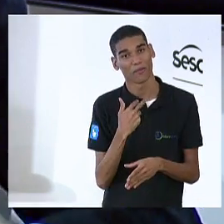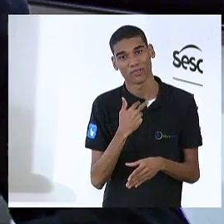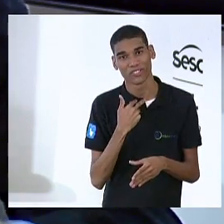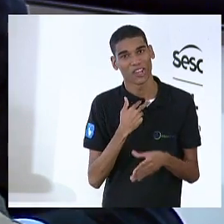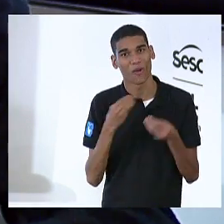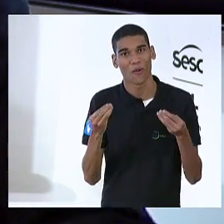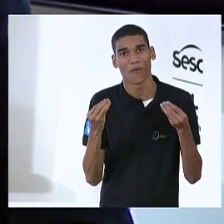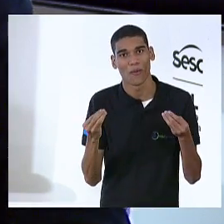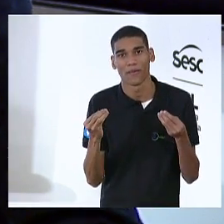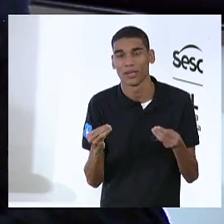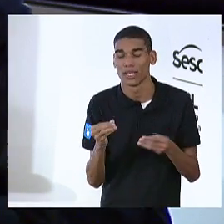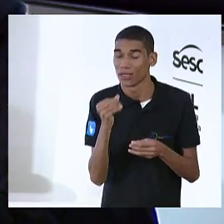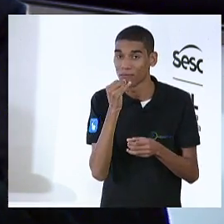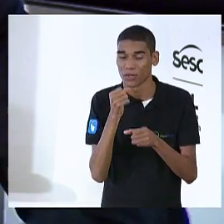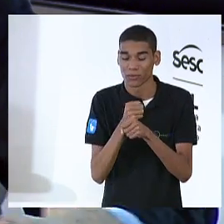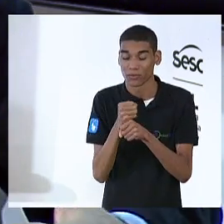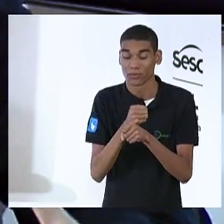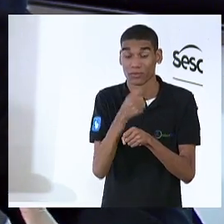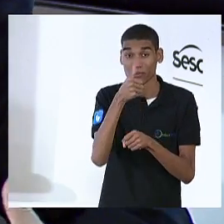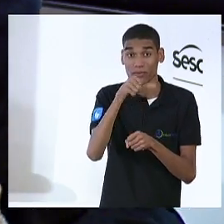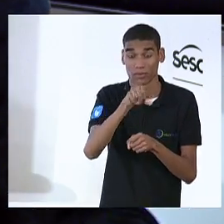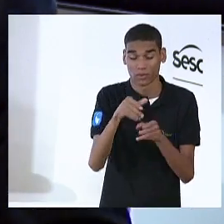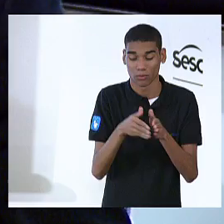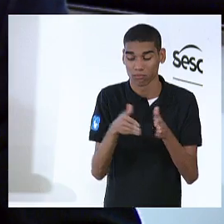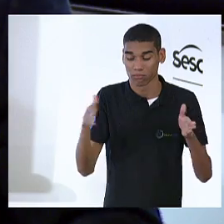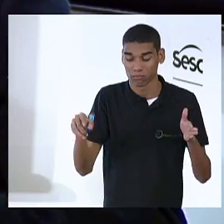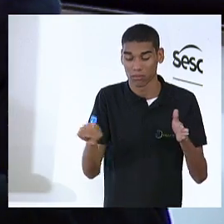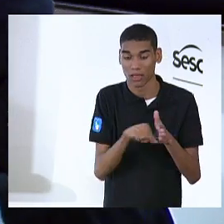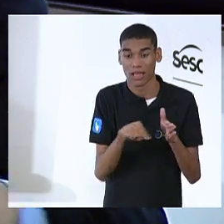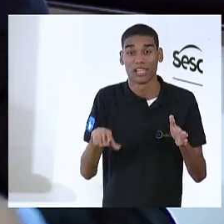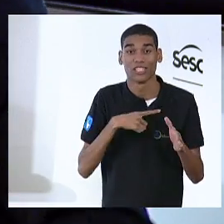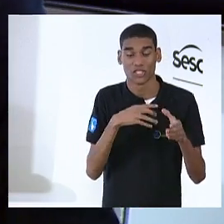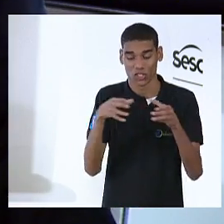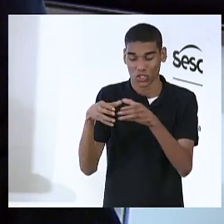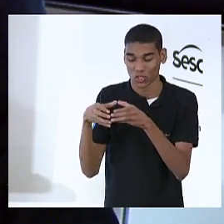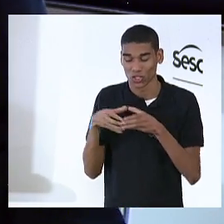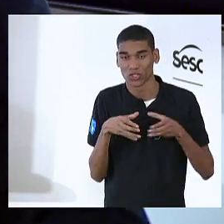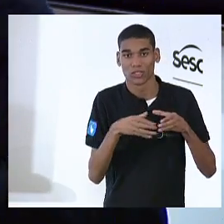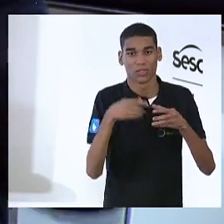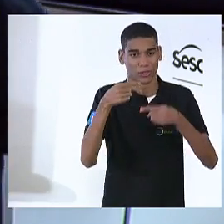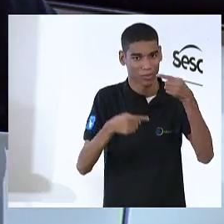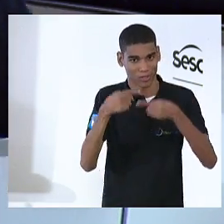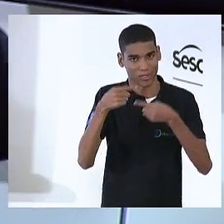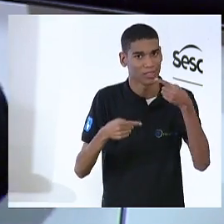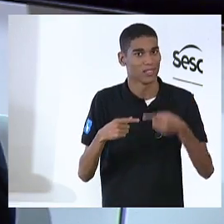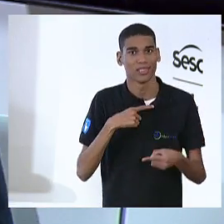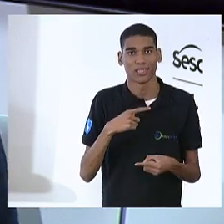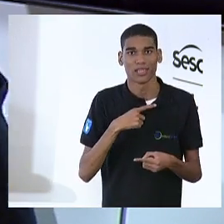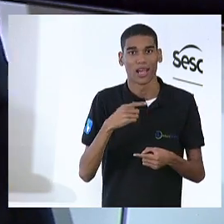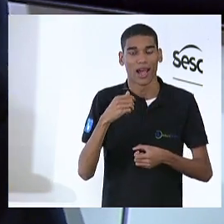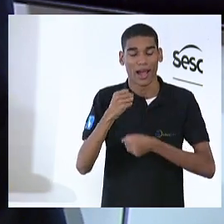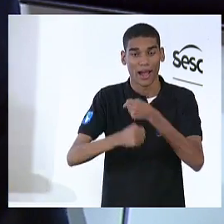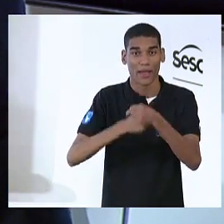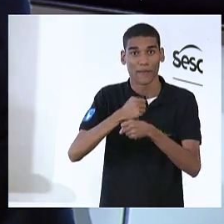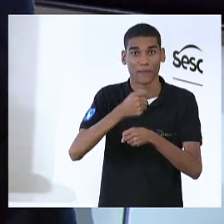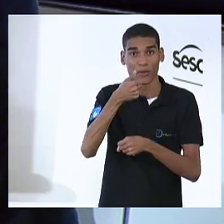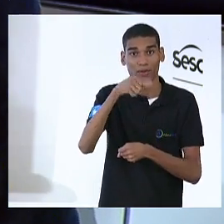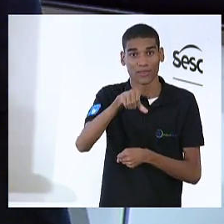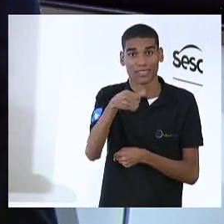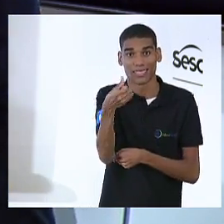esses 19 anos e tinham partidos formados ali, e tinha disputa partidária. Quando chega 65 e